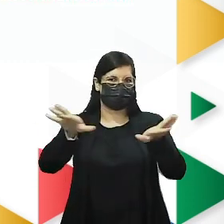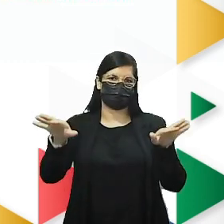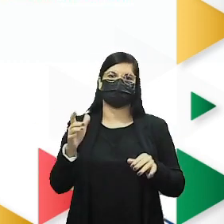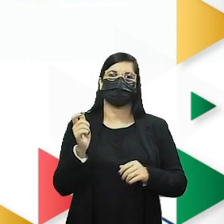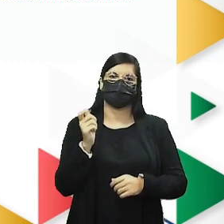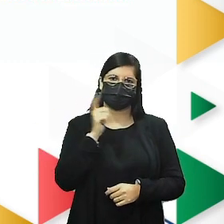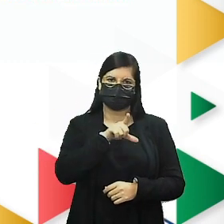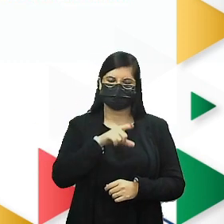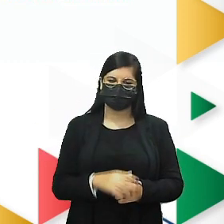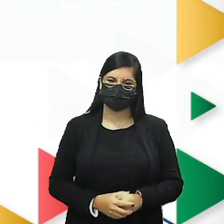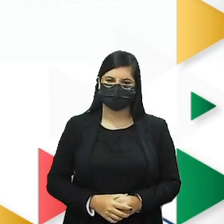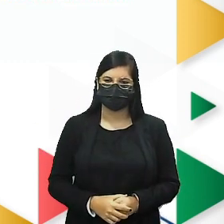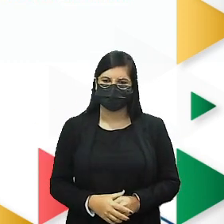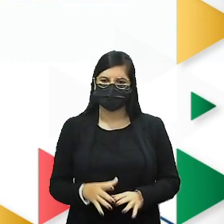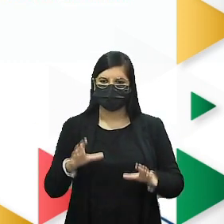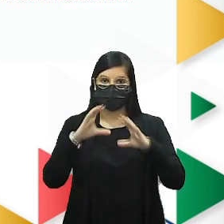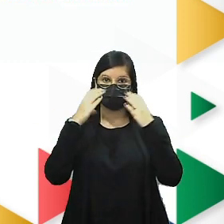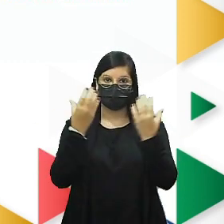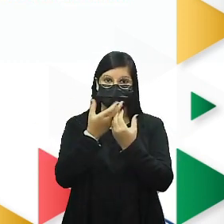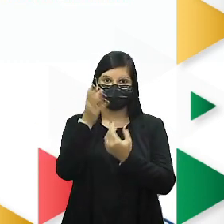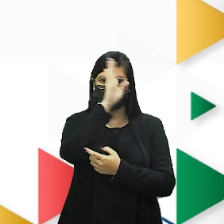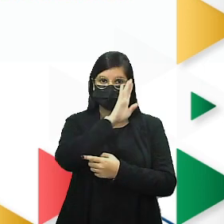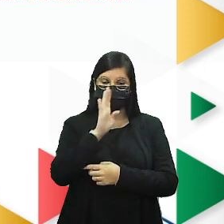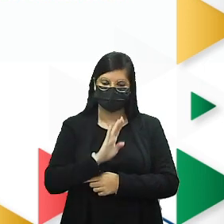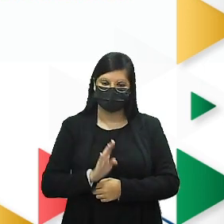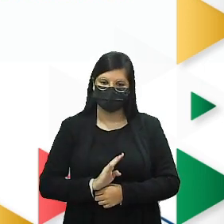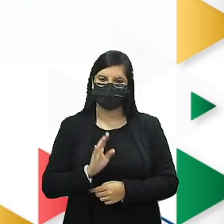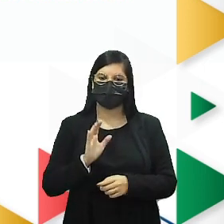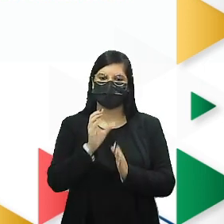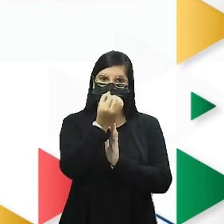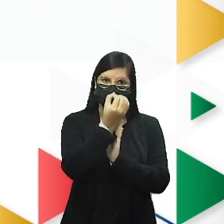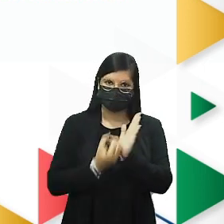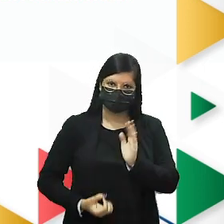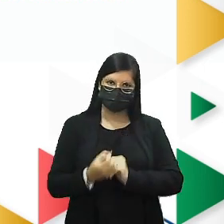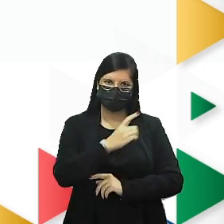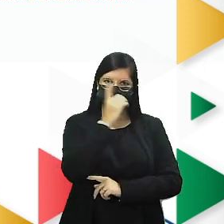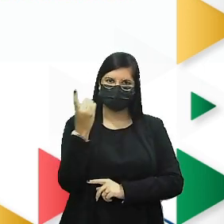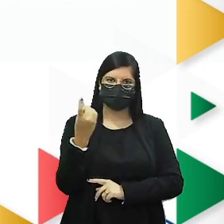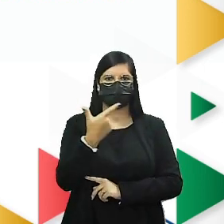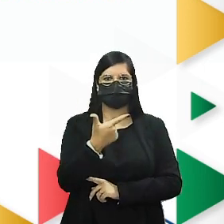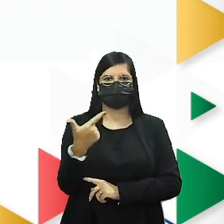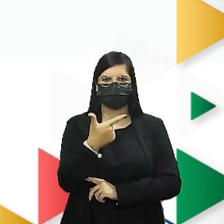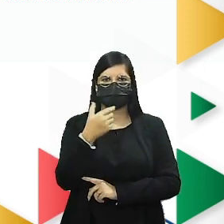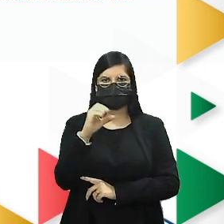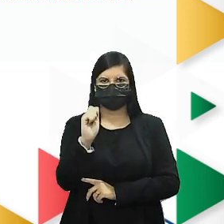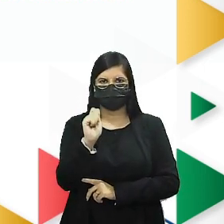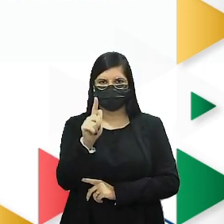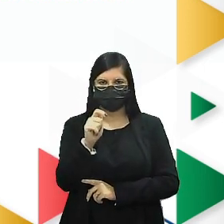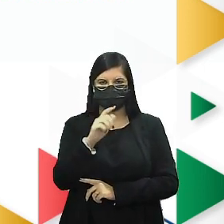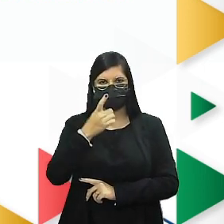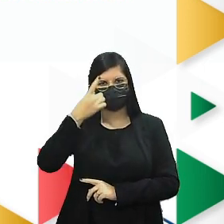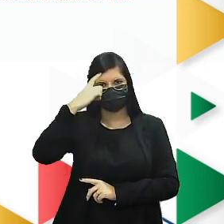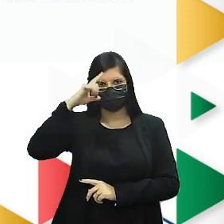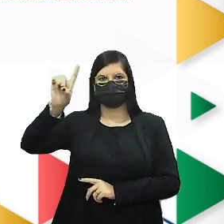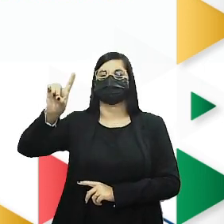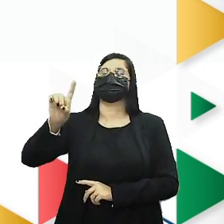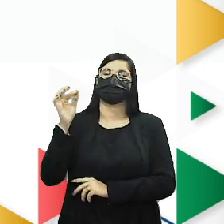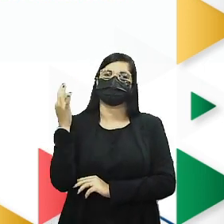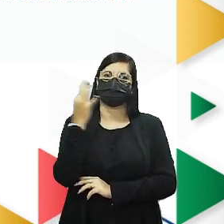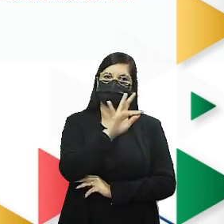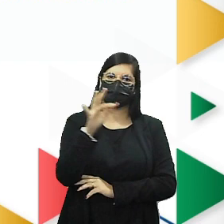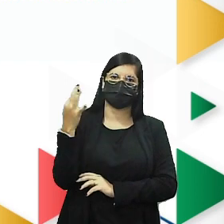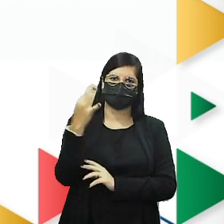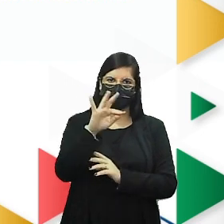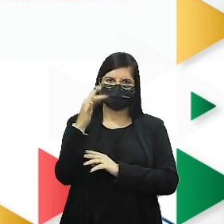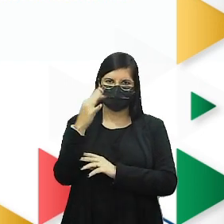perpetuando. O Congresso Nacional Brasileiro oficializou o dia 22 de agosto como o Dia do Folclore Nacional. Então, o nosso